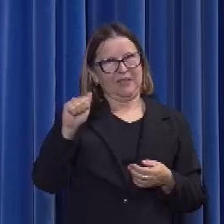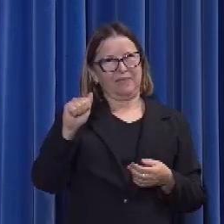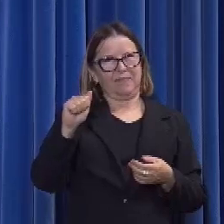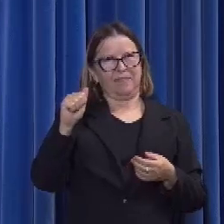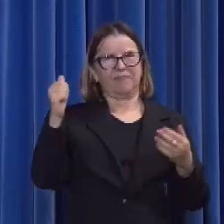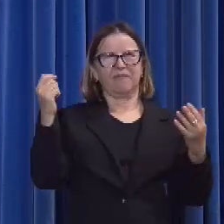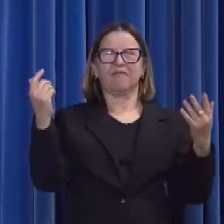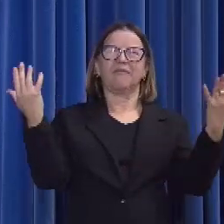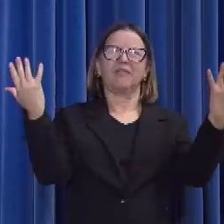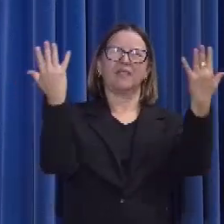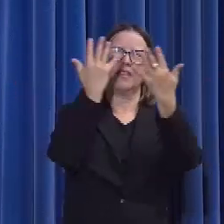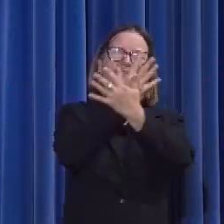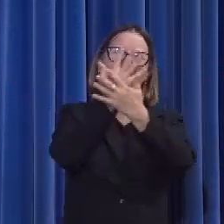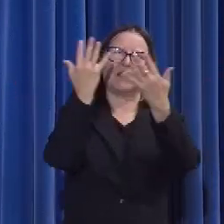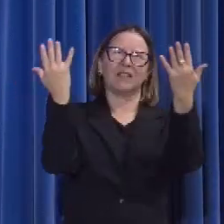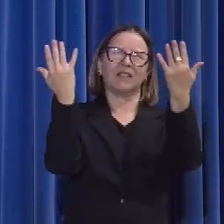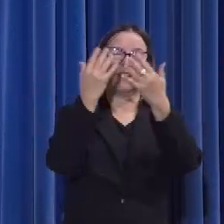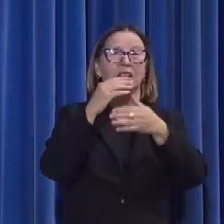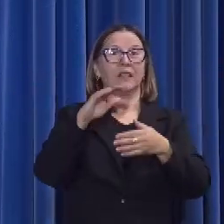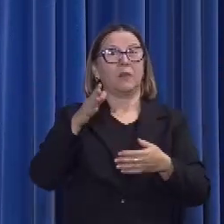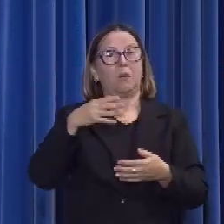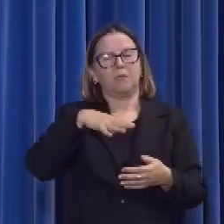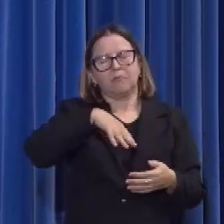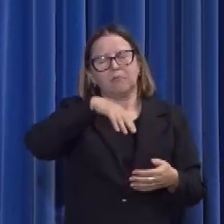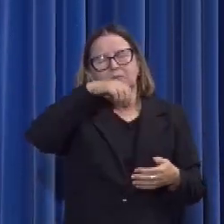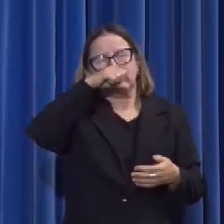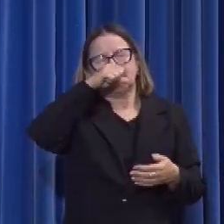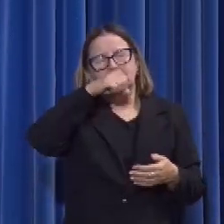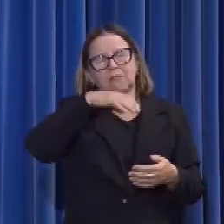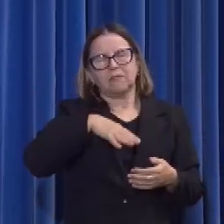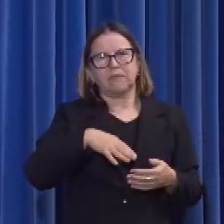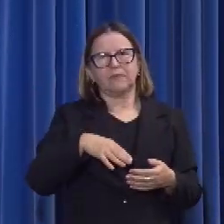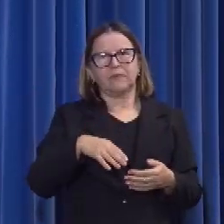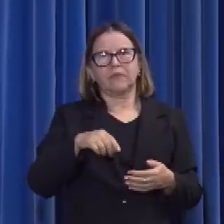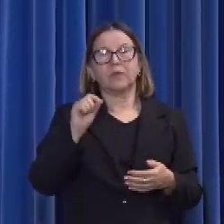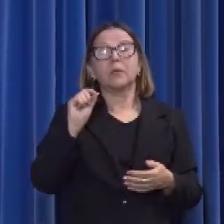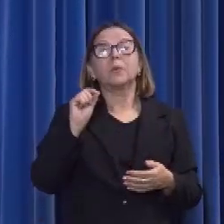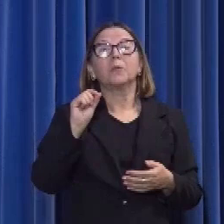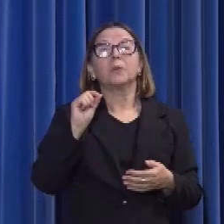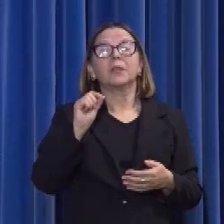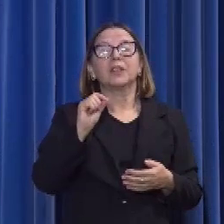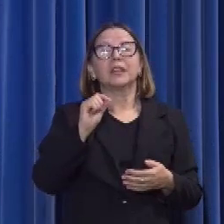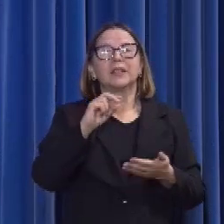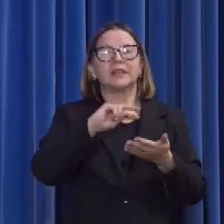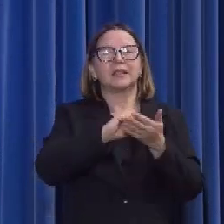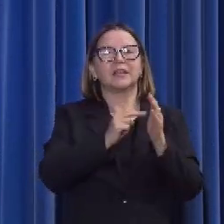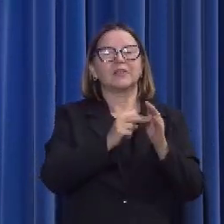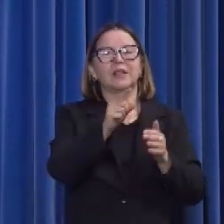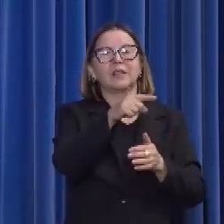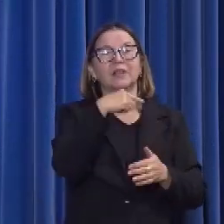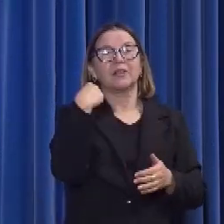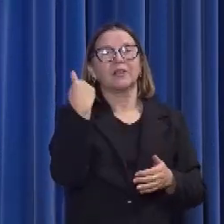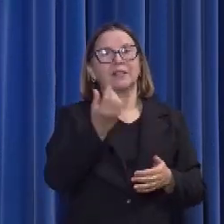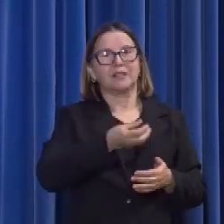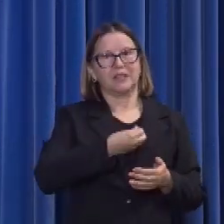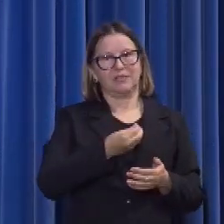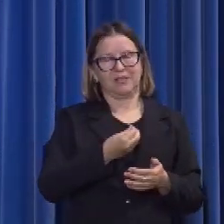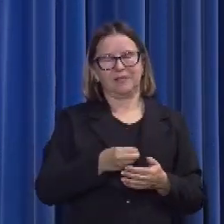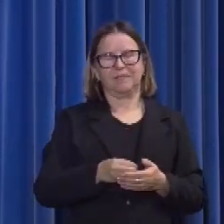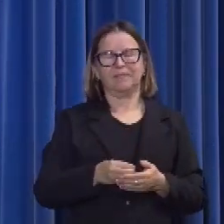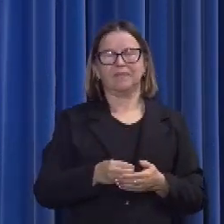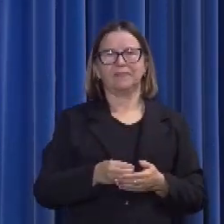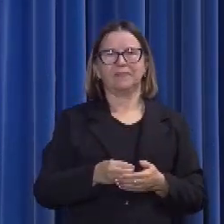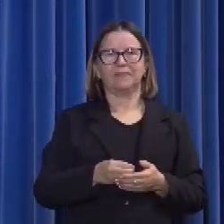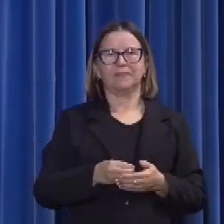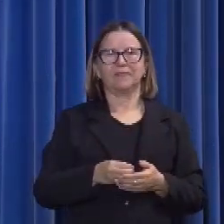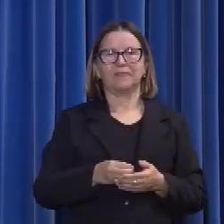fôlego, suspiro. O que é a nossa vida? Tiago está dizendo aqui, a nossa vida,